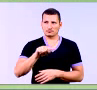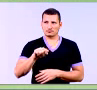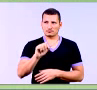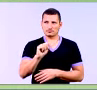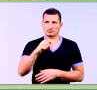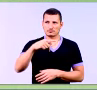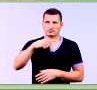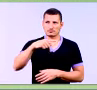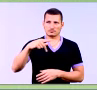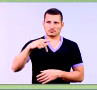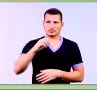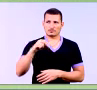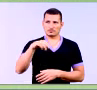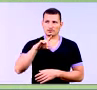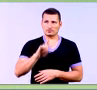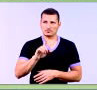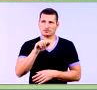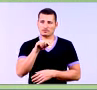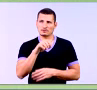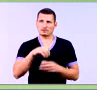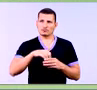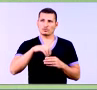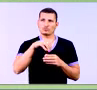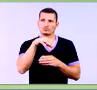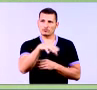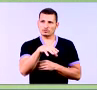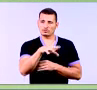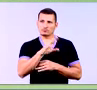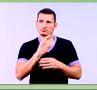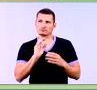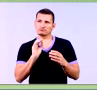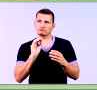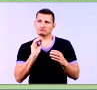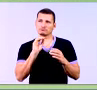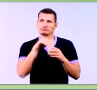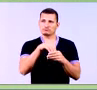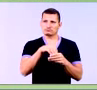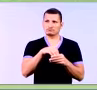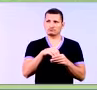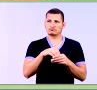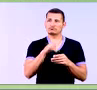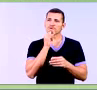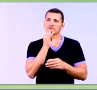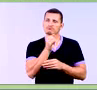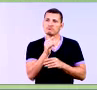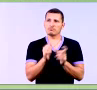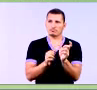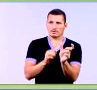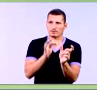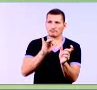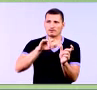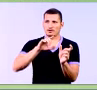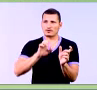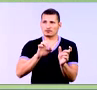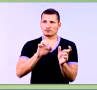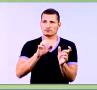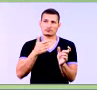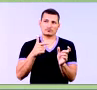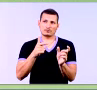por adicionar o conteúdo. Se não existir o file append, o conteúdo vai ser substituído do